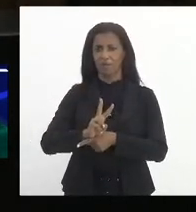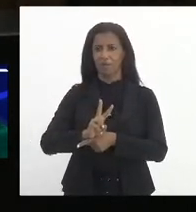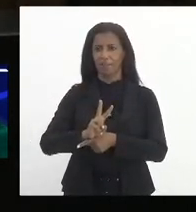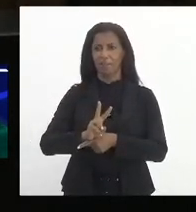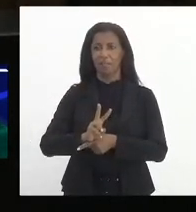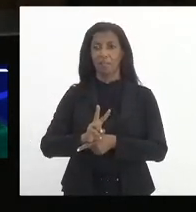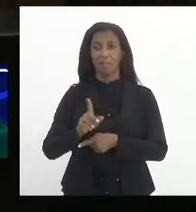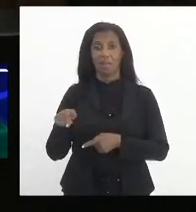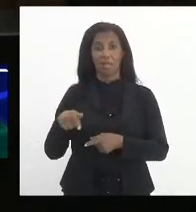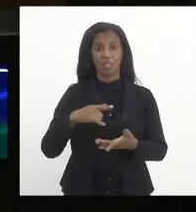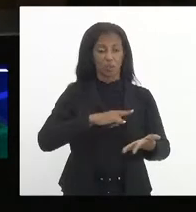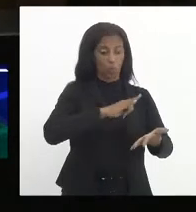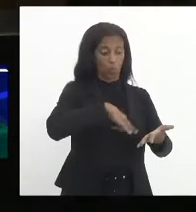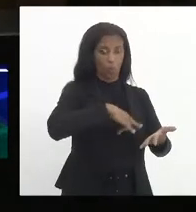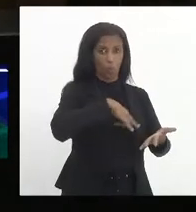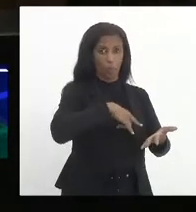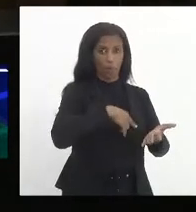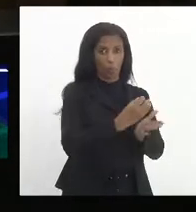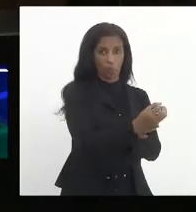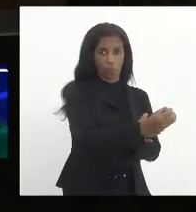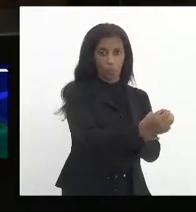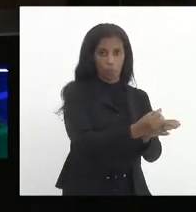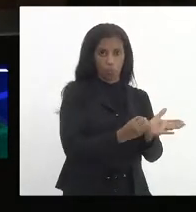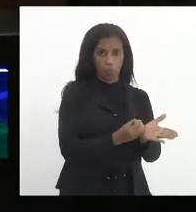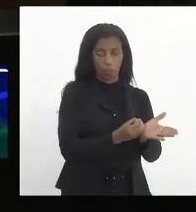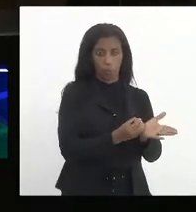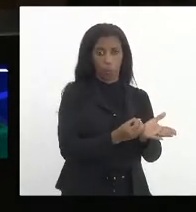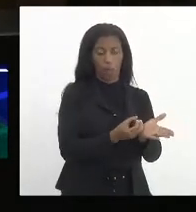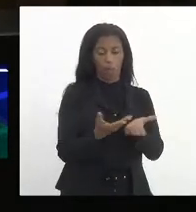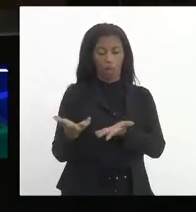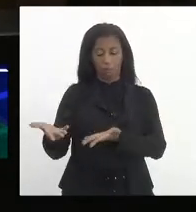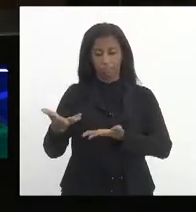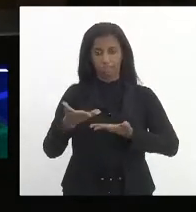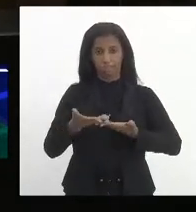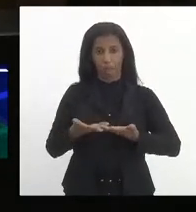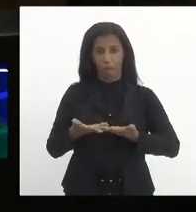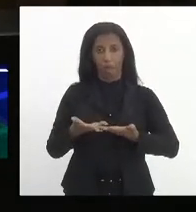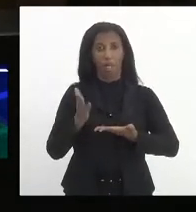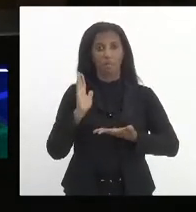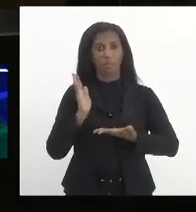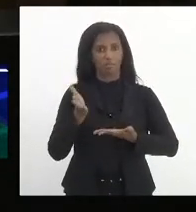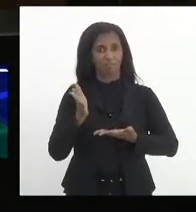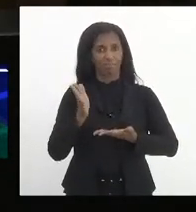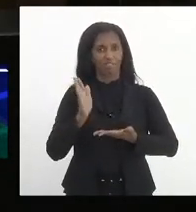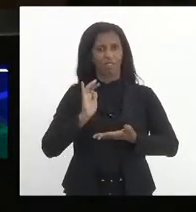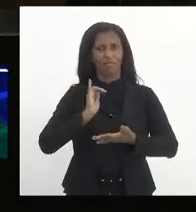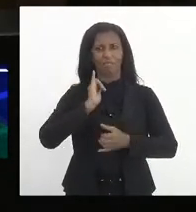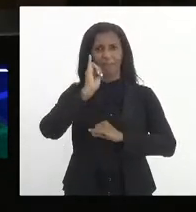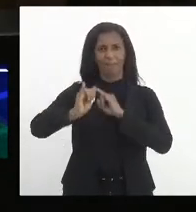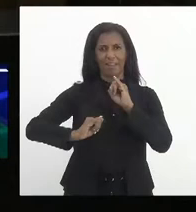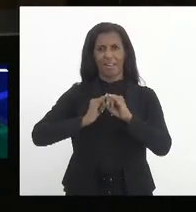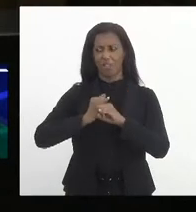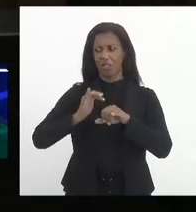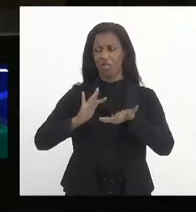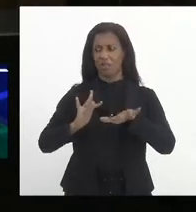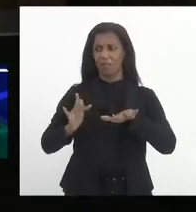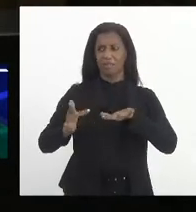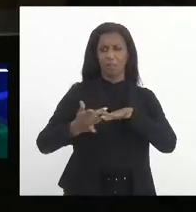Então chegou as minhas mãos está circulando pelas redes sociais